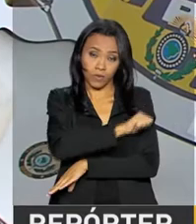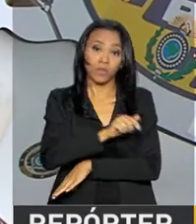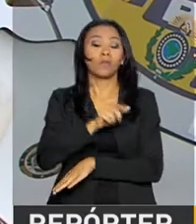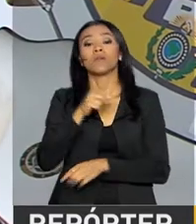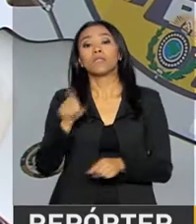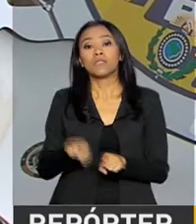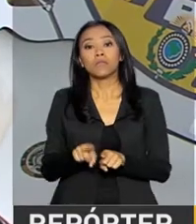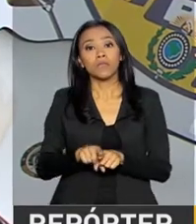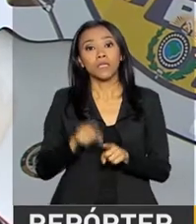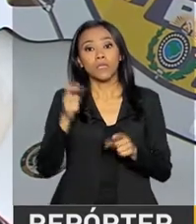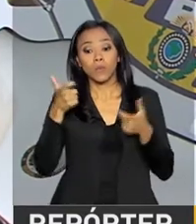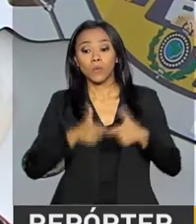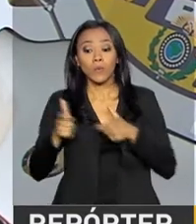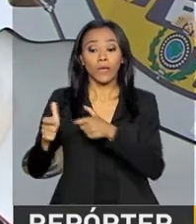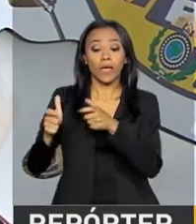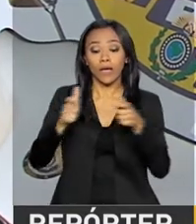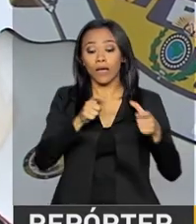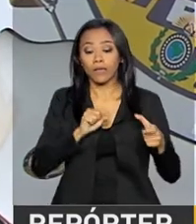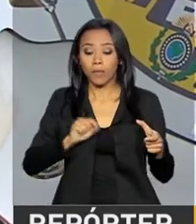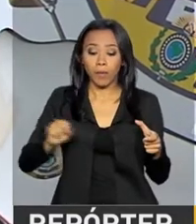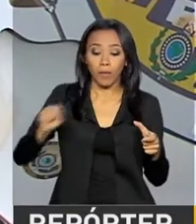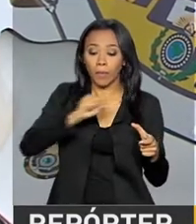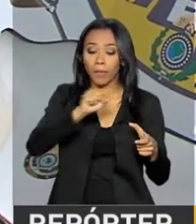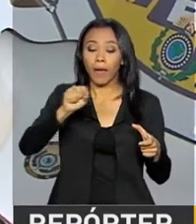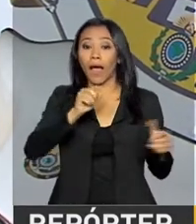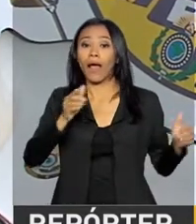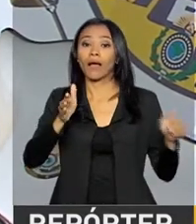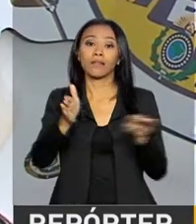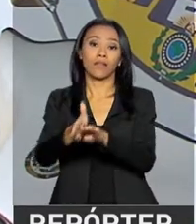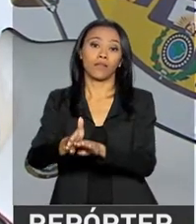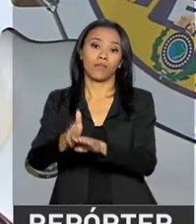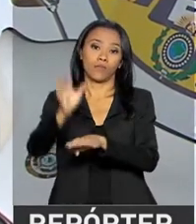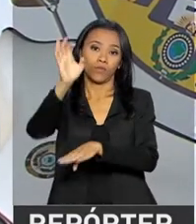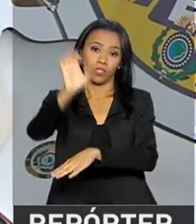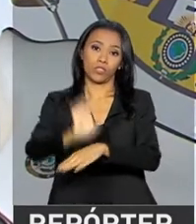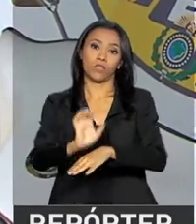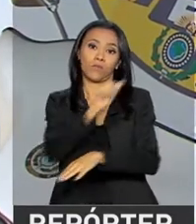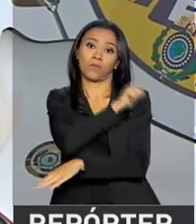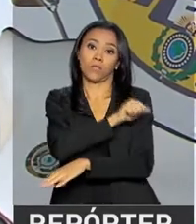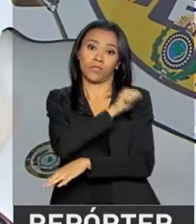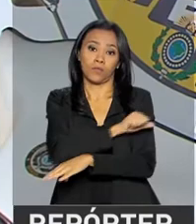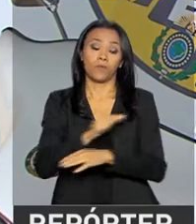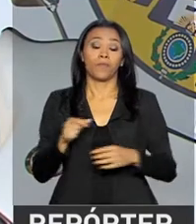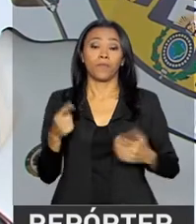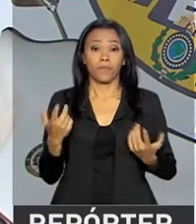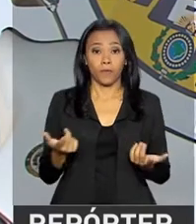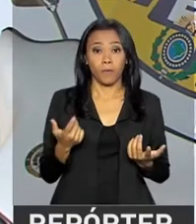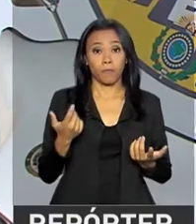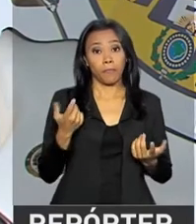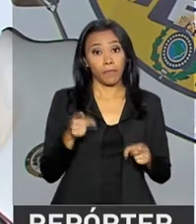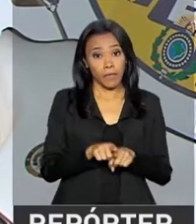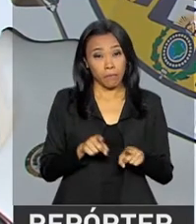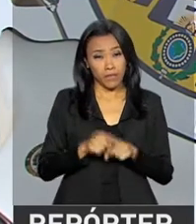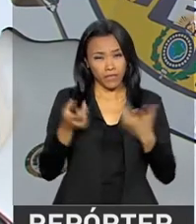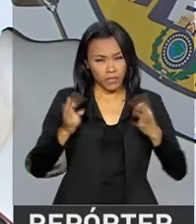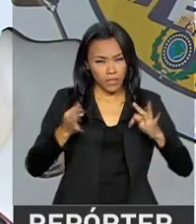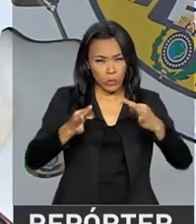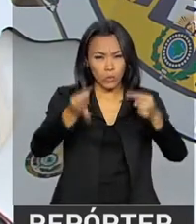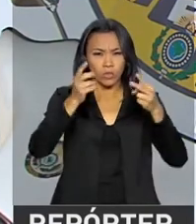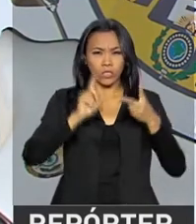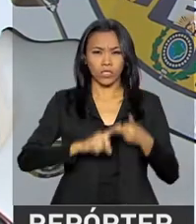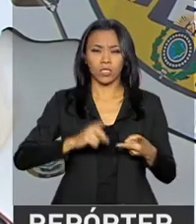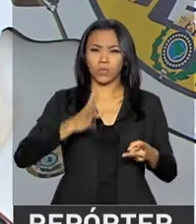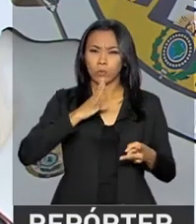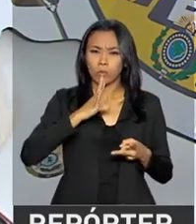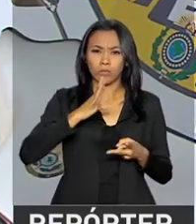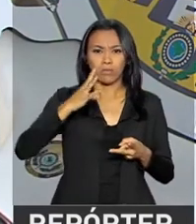rotas específicas da fronteira até o estado do rio de janeiro além disso houve uma um investimento em tecnologia e inteligência policial também para que a